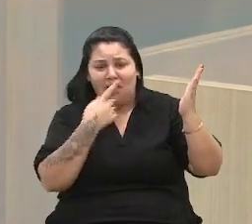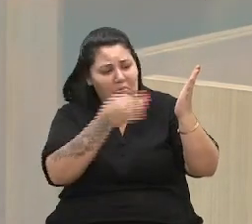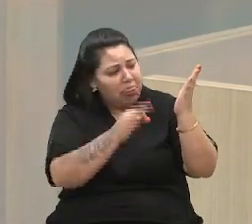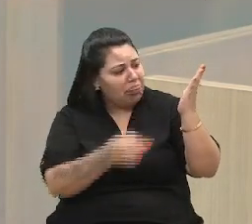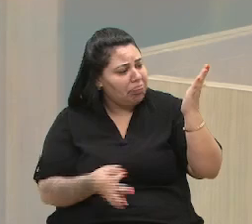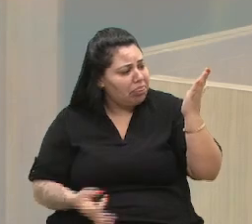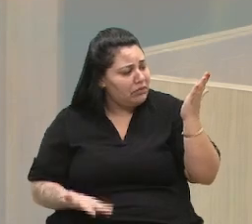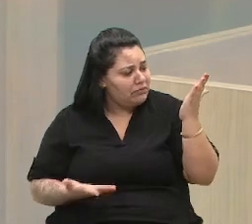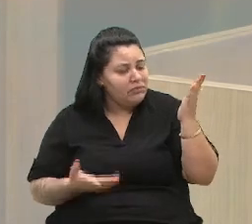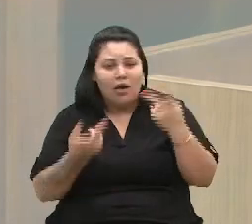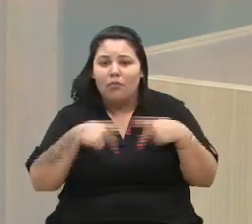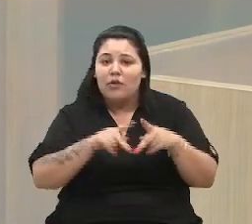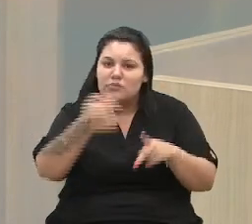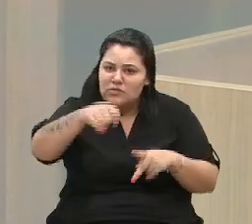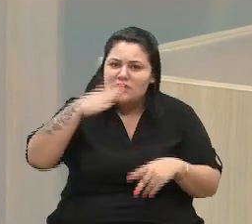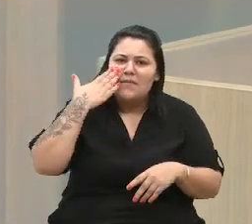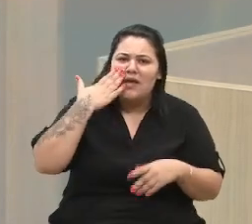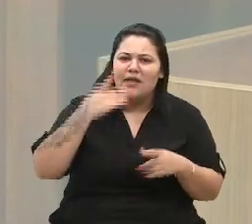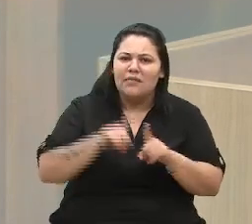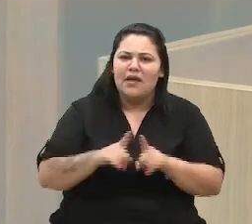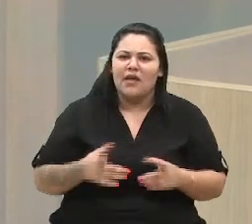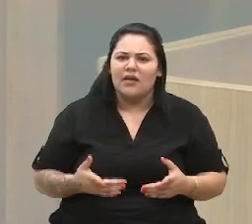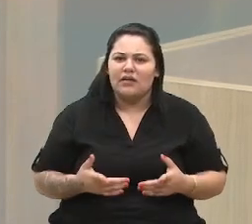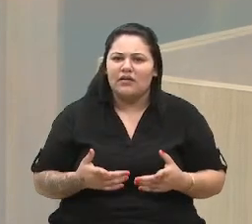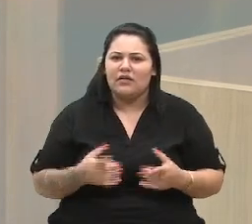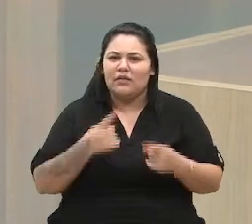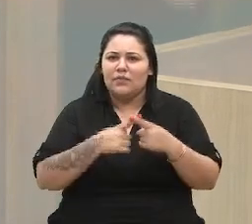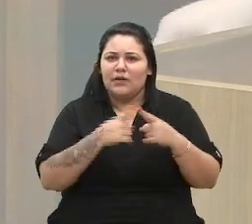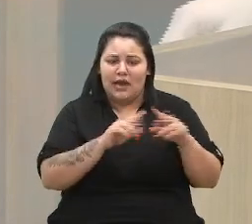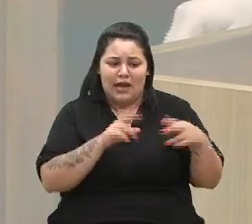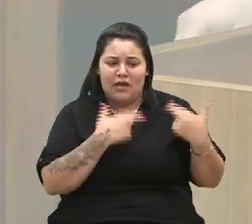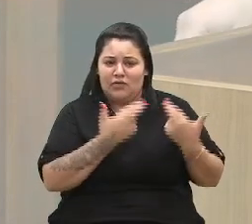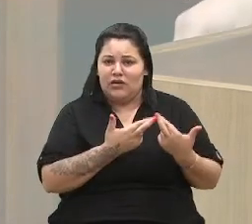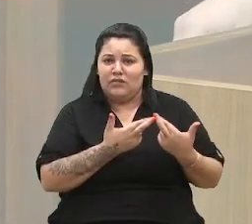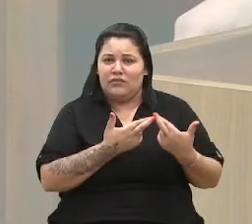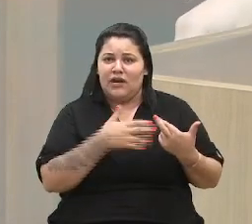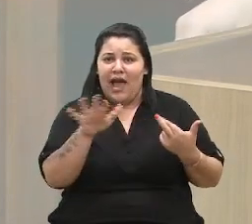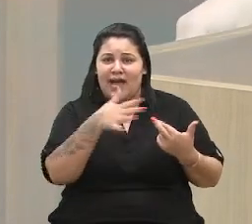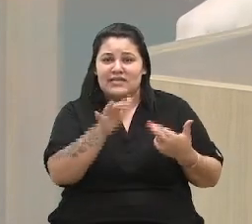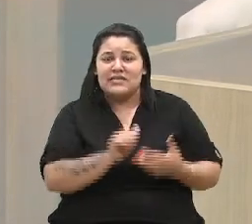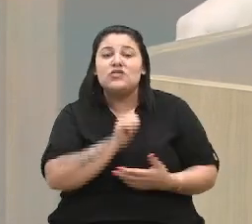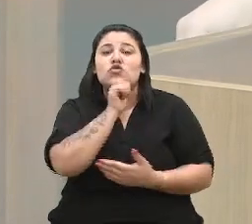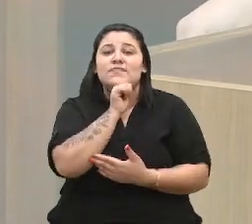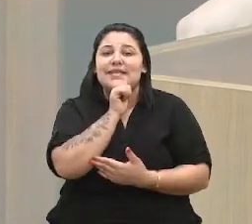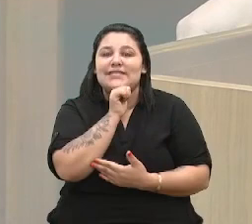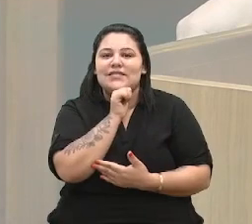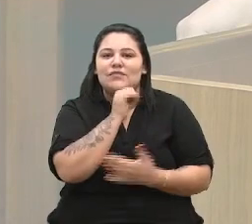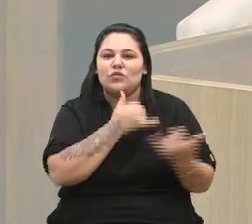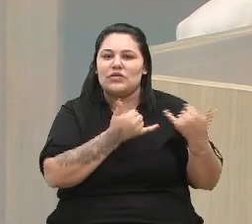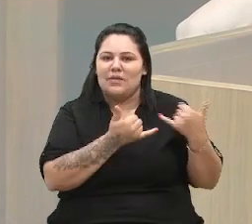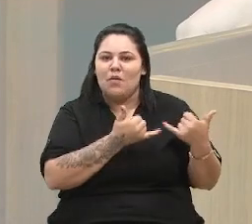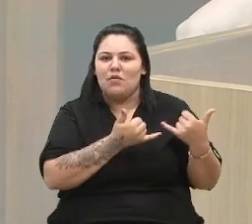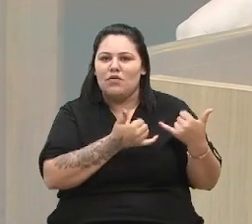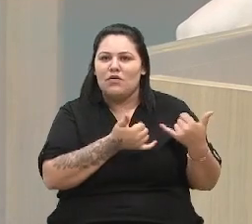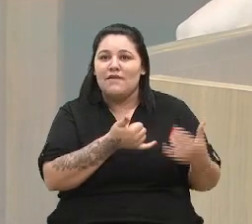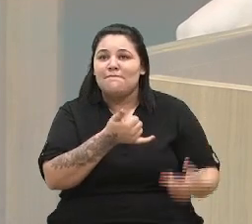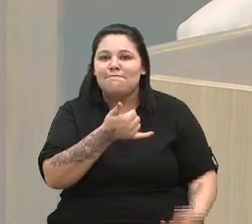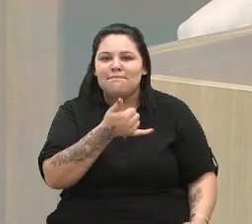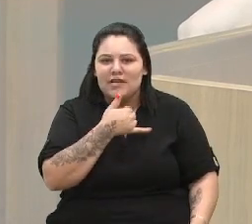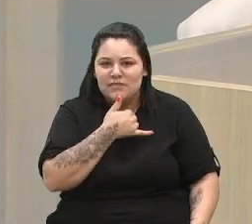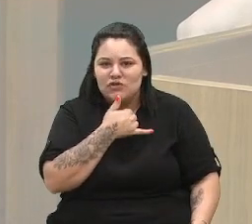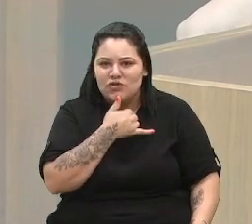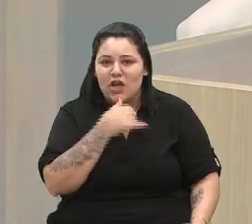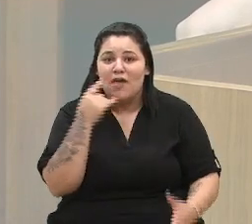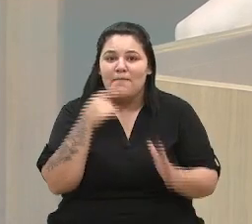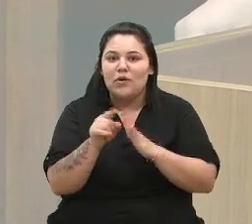E a população tem que saber que quando a sessão aqui às vezes fica paralisada aqui, infelizmente a gente pergunta